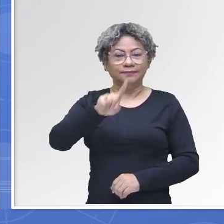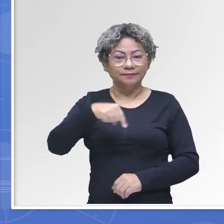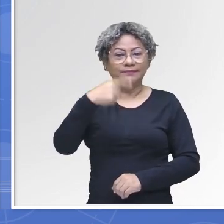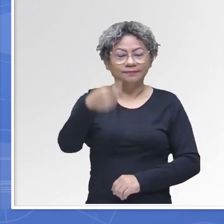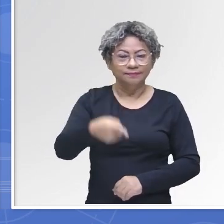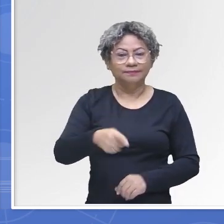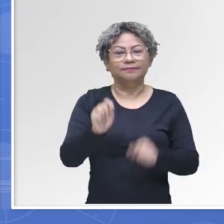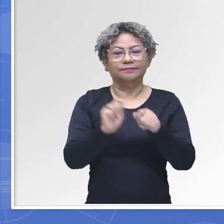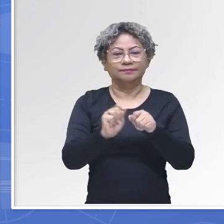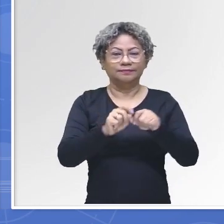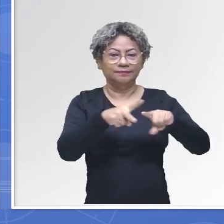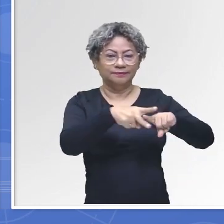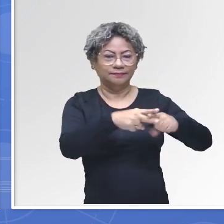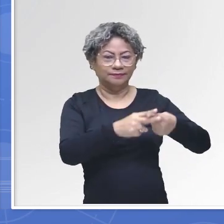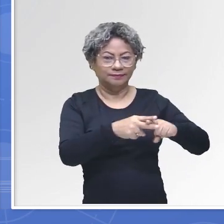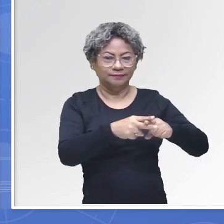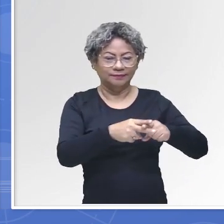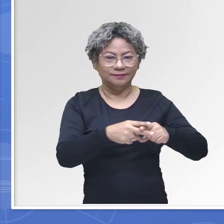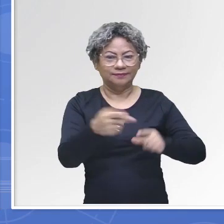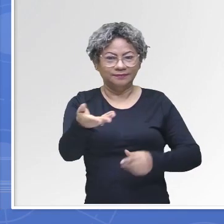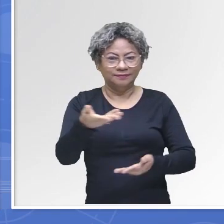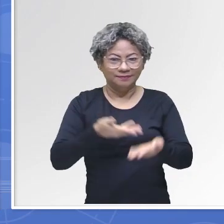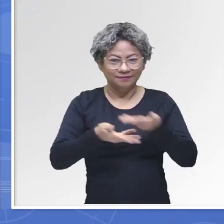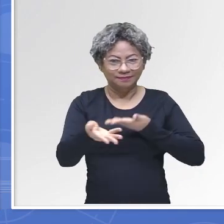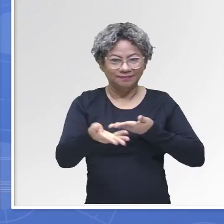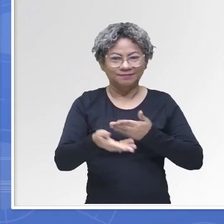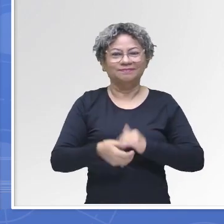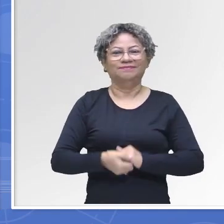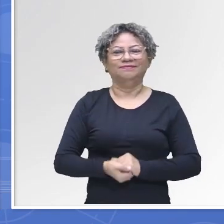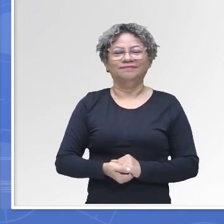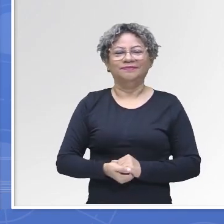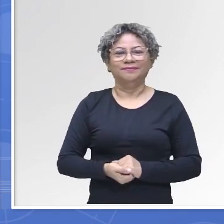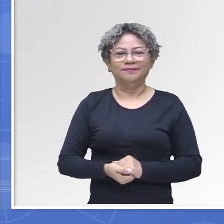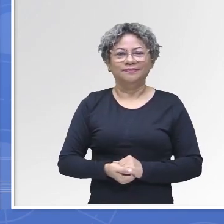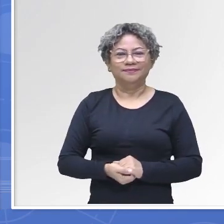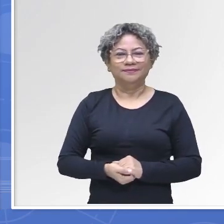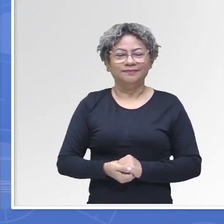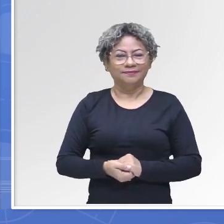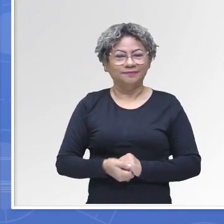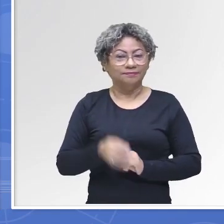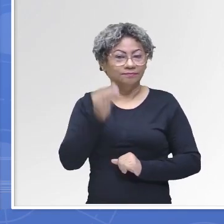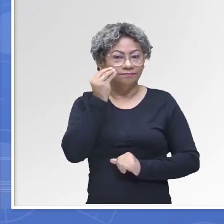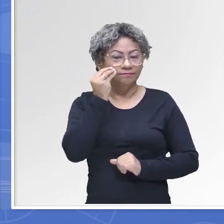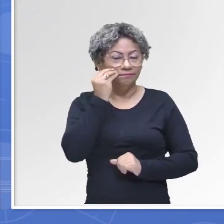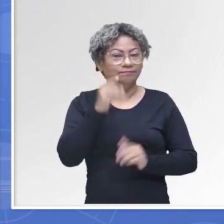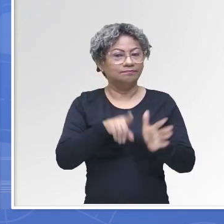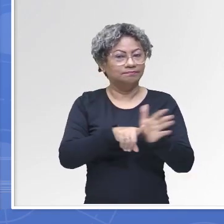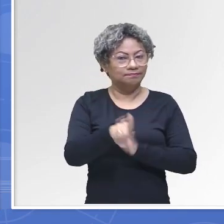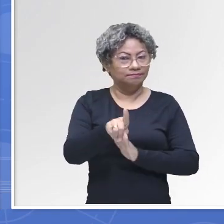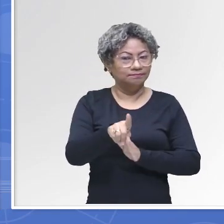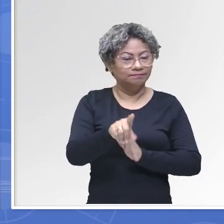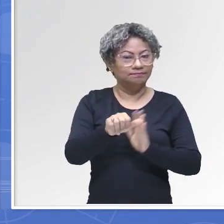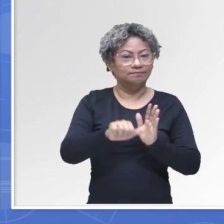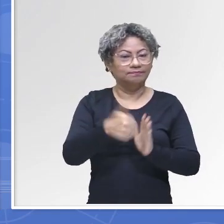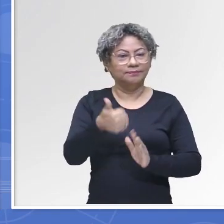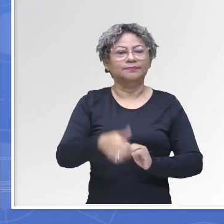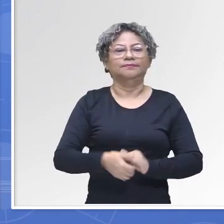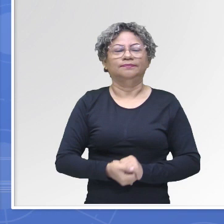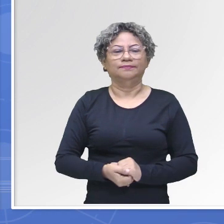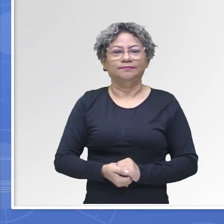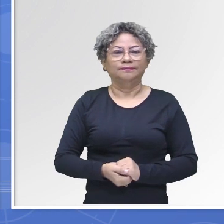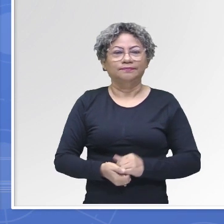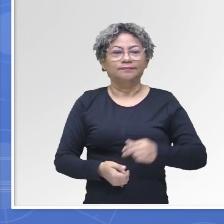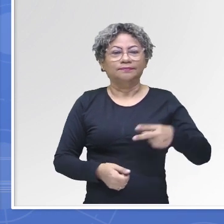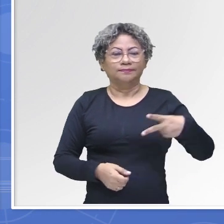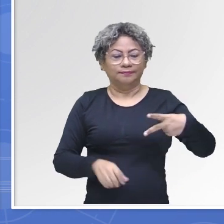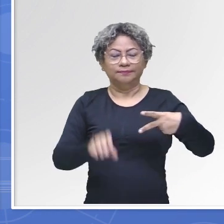para a gente resolver juntos. Ok? Combinado, então? Vamos lá para a nossa primeira questão. Encontre o conjunto solução